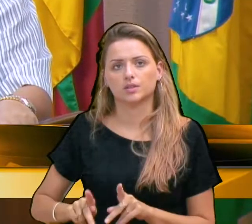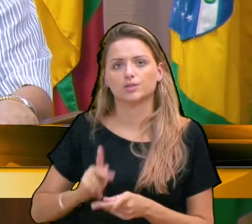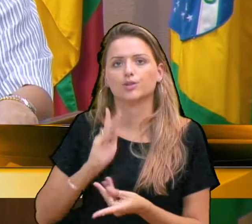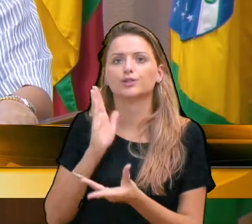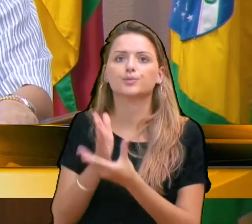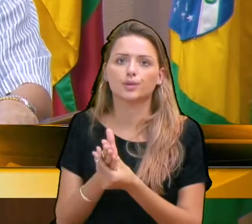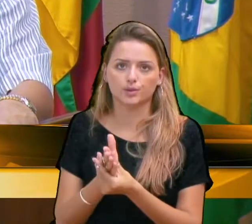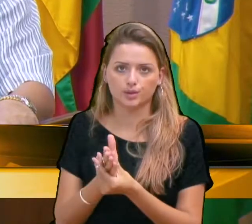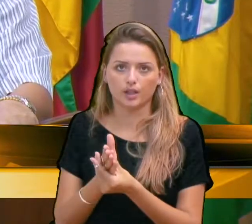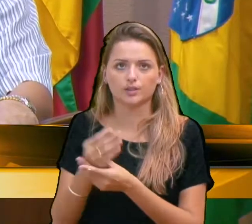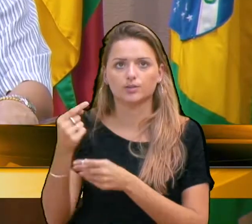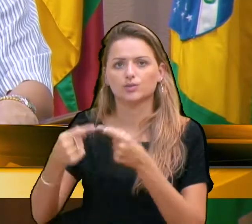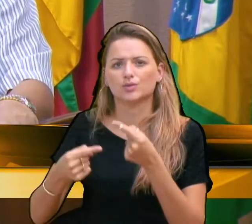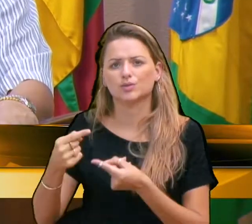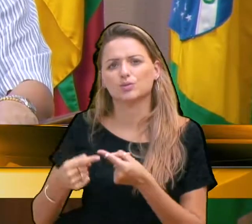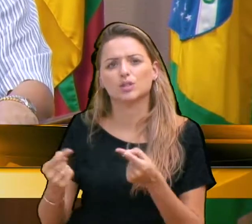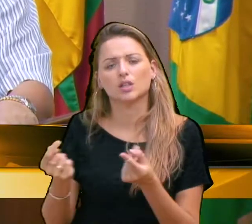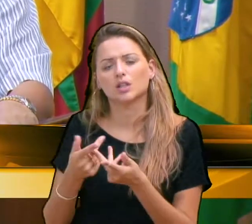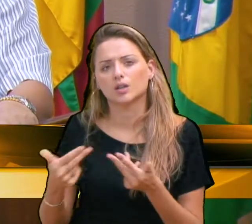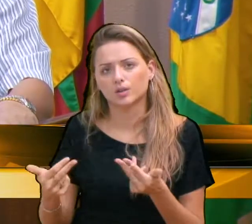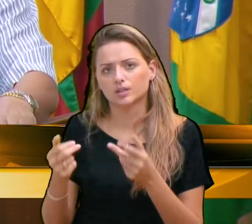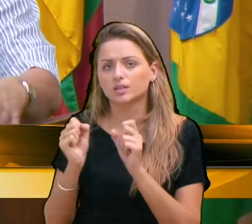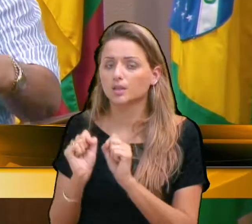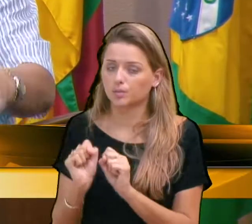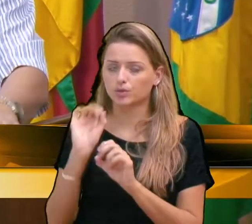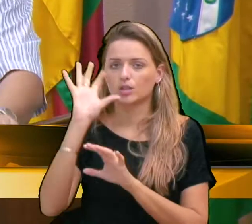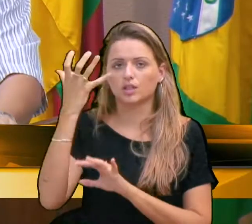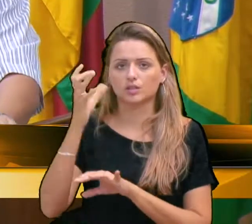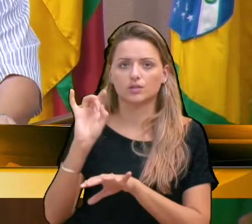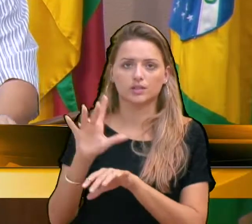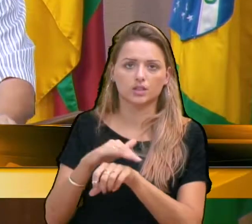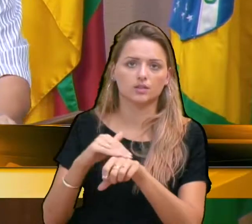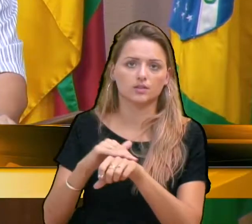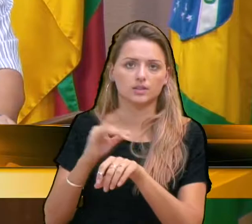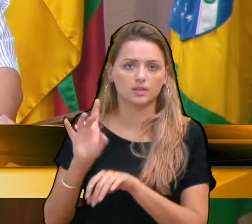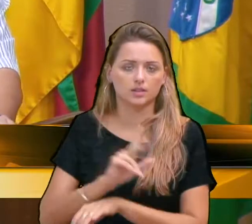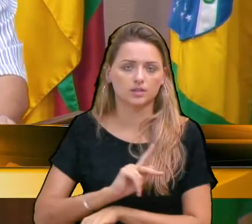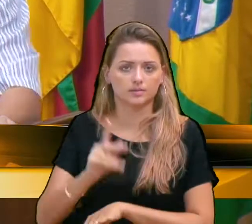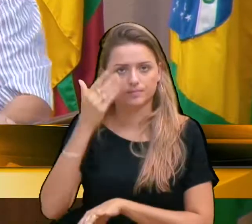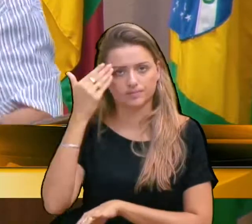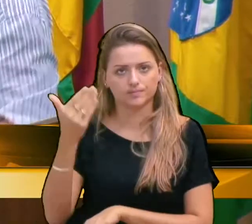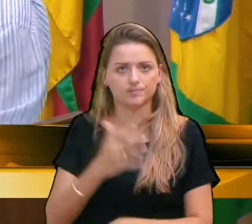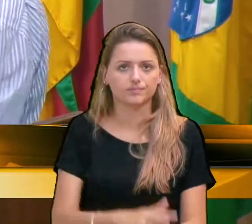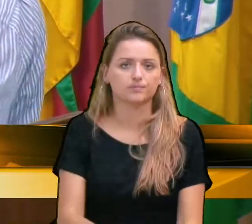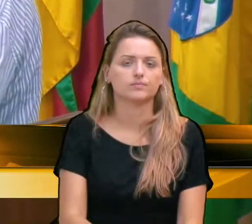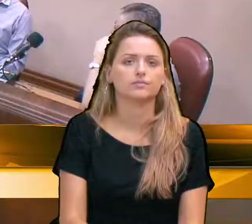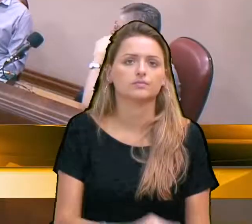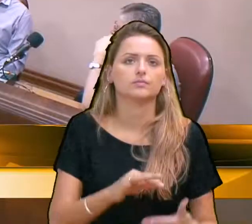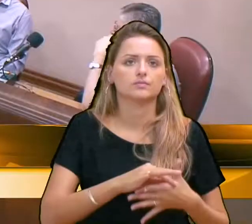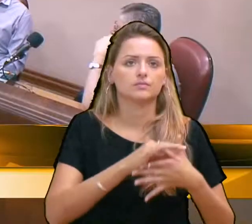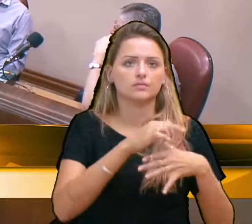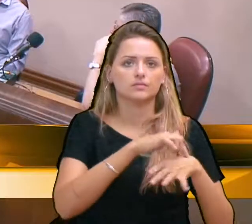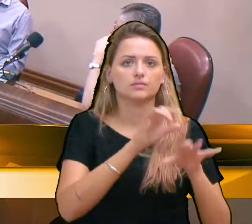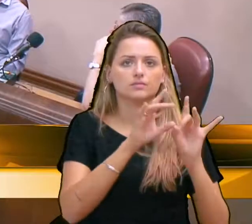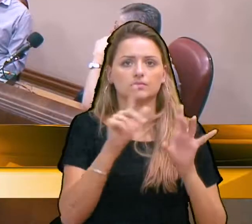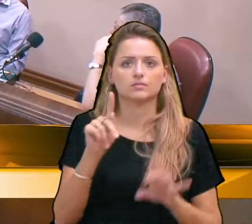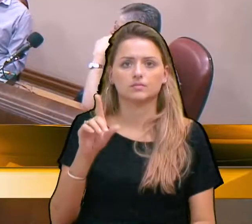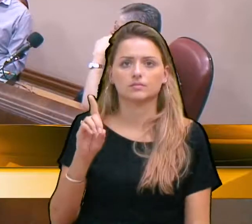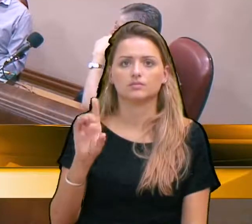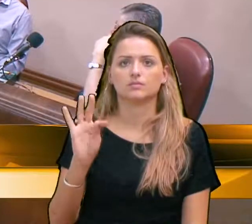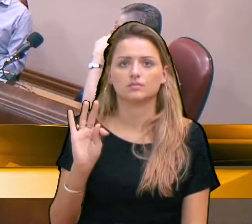tribunais discutir questões que poderiam ser resolvidas com um diálogo. Era isso, senhor presidente. Muito obrigado. Declaração de líder da bancada do